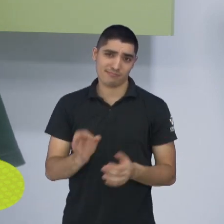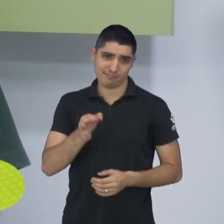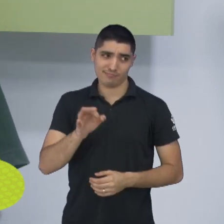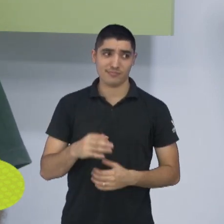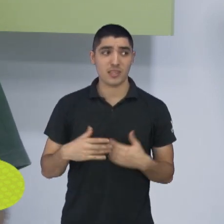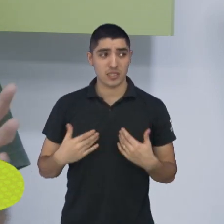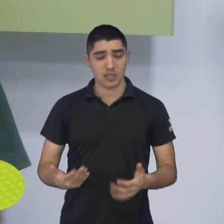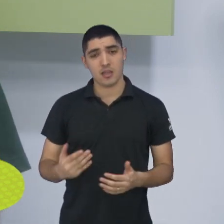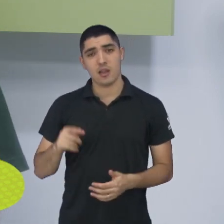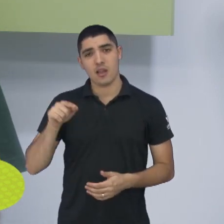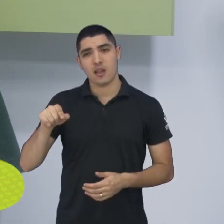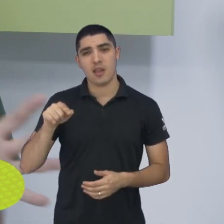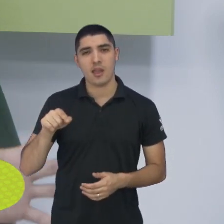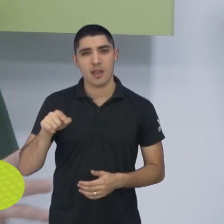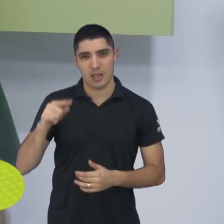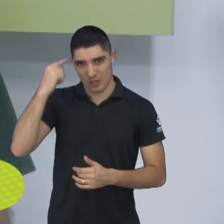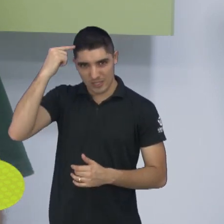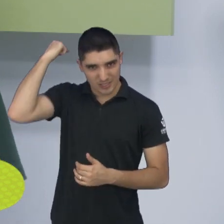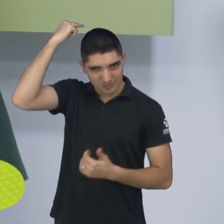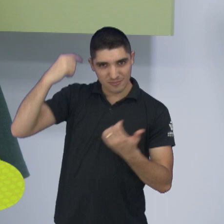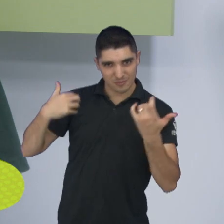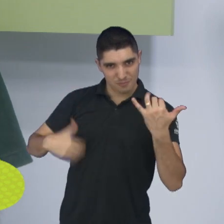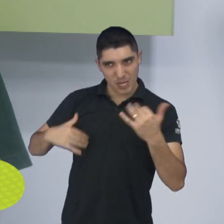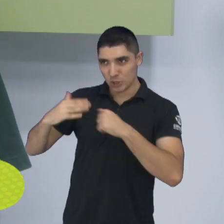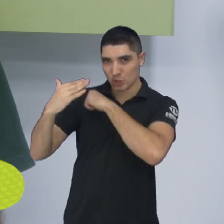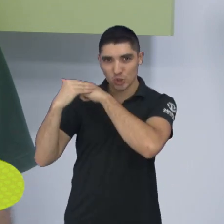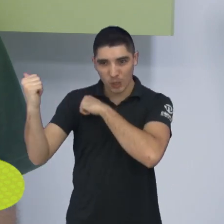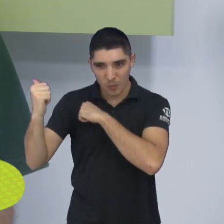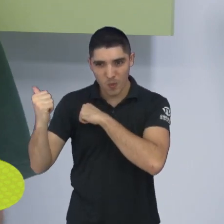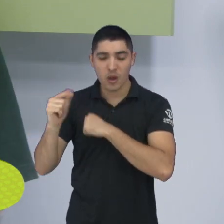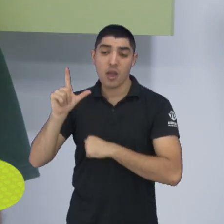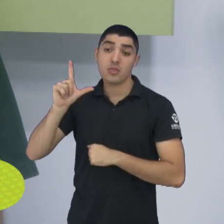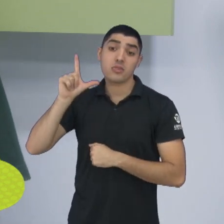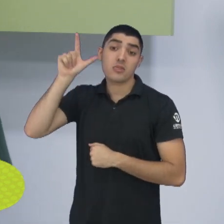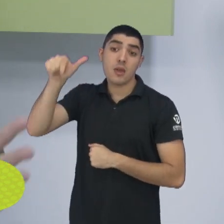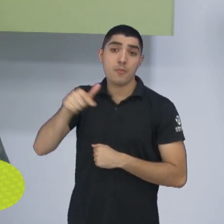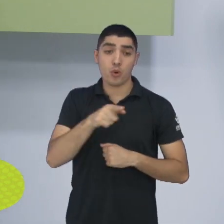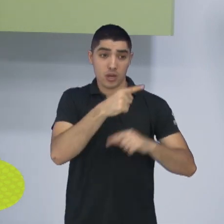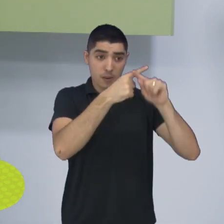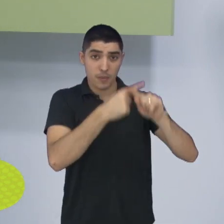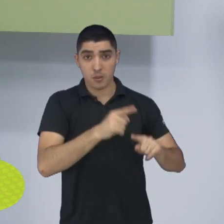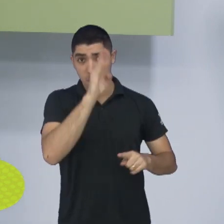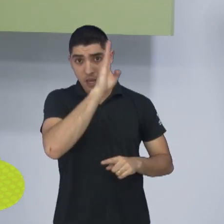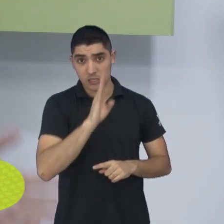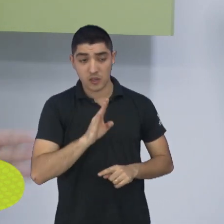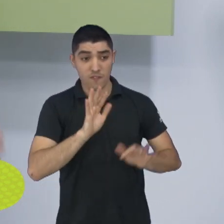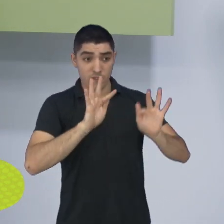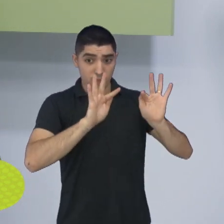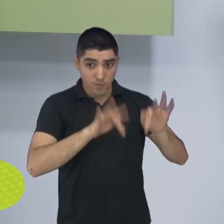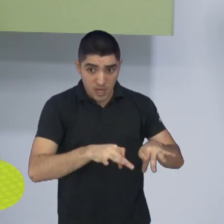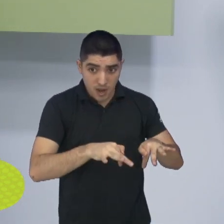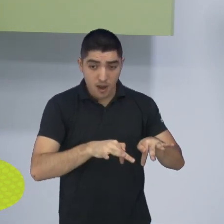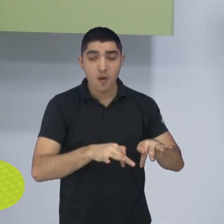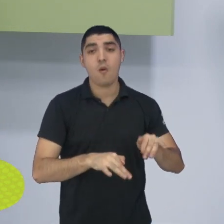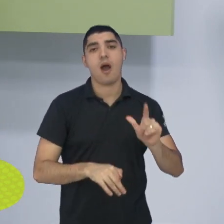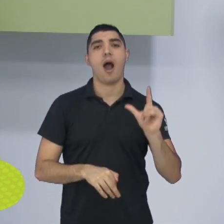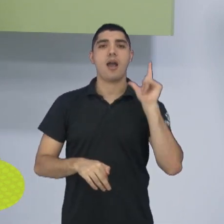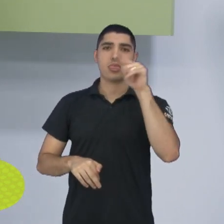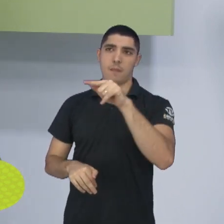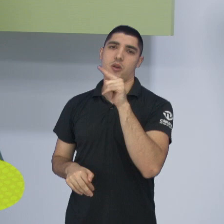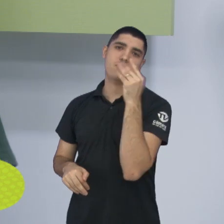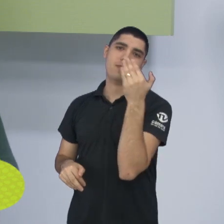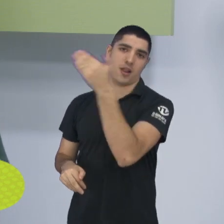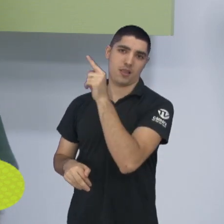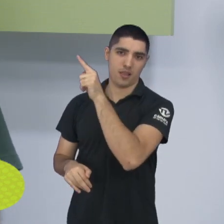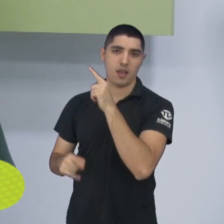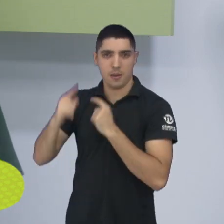essa questão da seleção mexicana para o Schwank, eu acho que vai ser depois da Superliga, depois do compromisso que ele tem com o São José nesse momento. Aí,